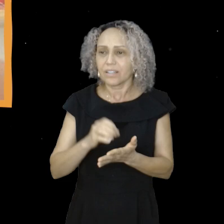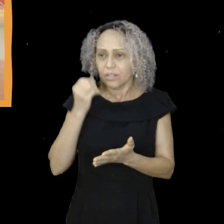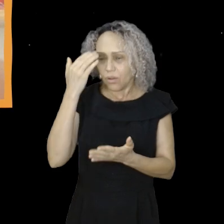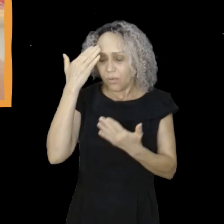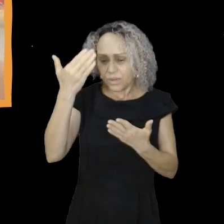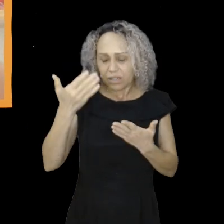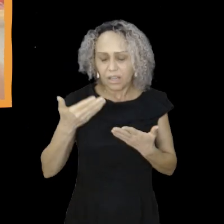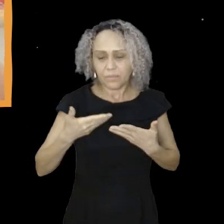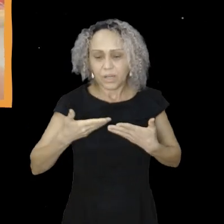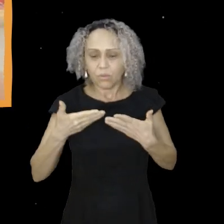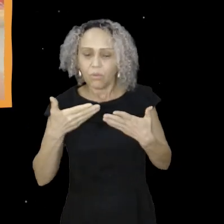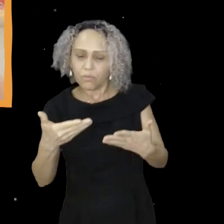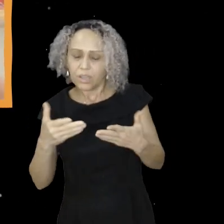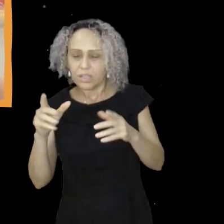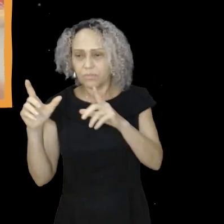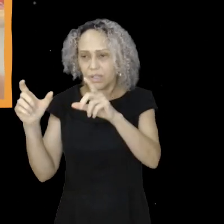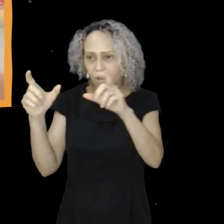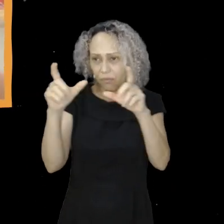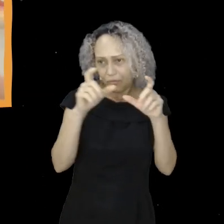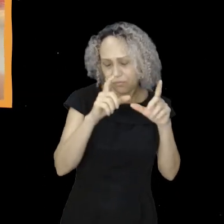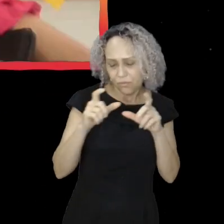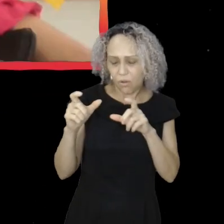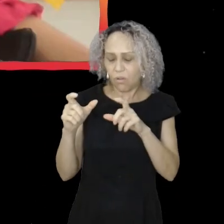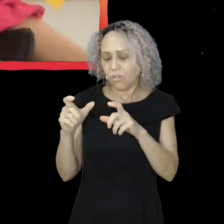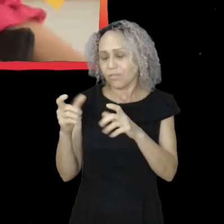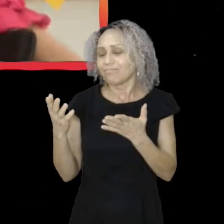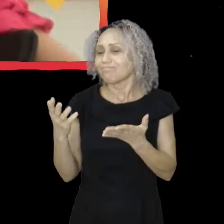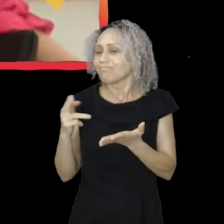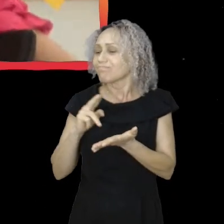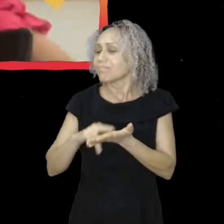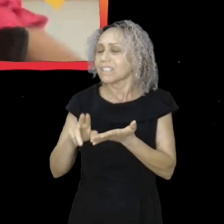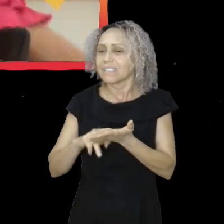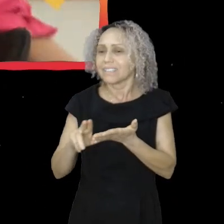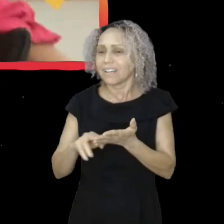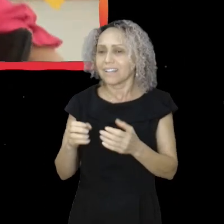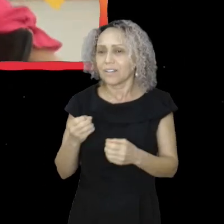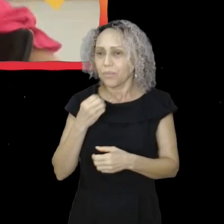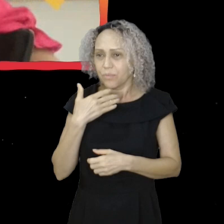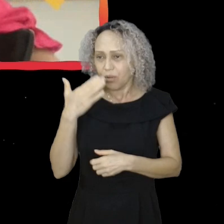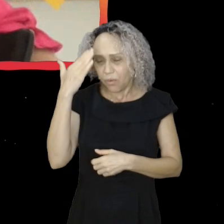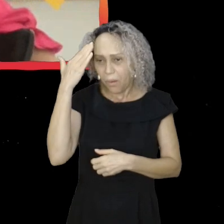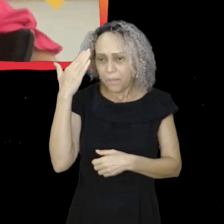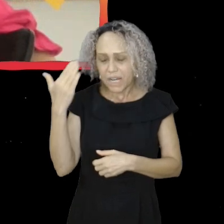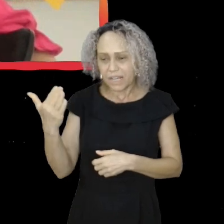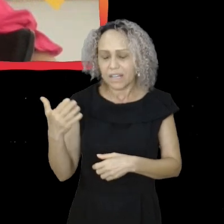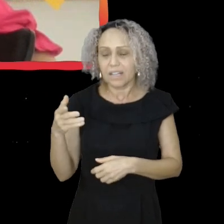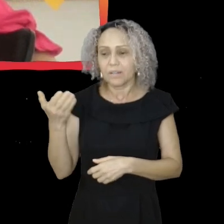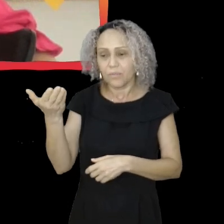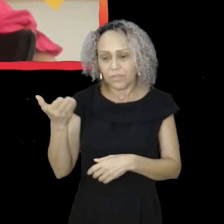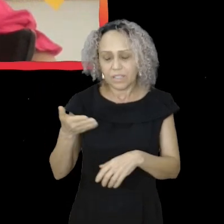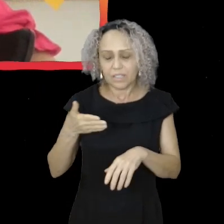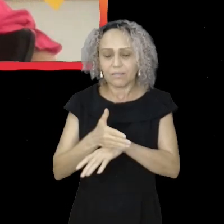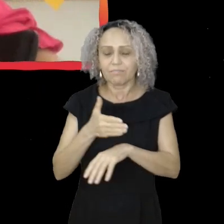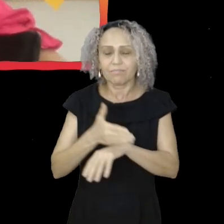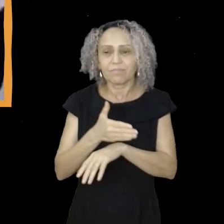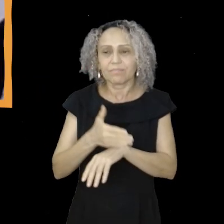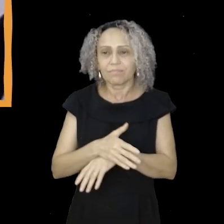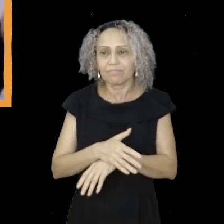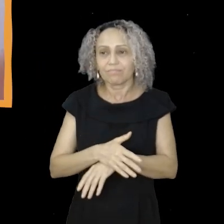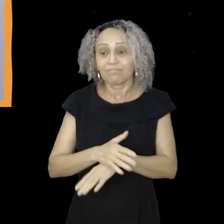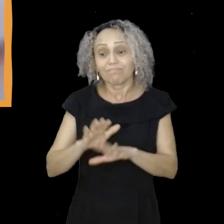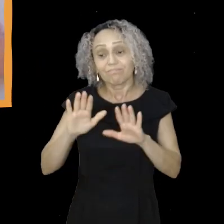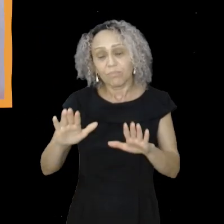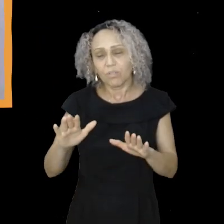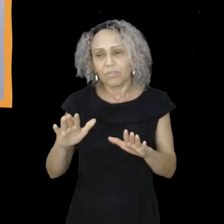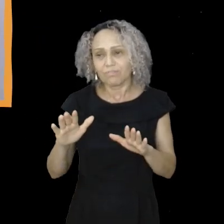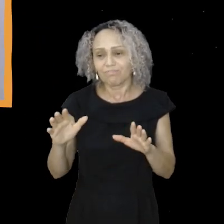pelas fotos, pela mensagem que vocês colocaram aqui também. Ai, muito bom, muito bom. Muito obrigada mesmo por ter participado. E, bom, gente, o